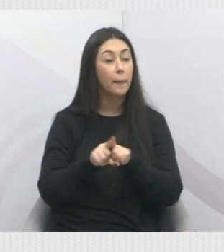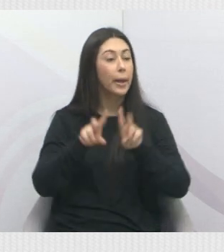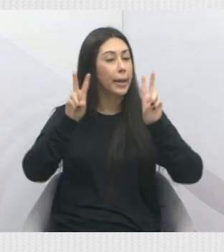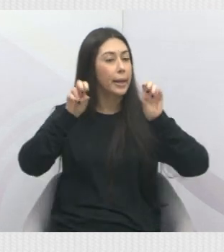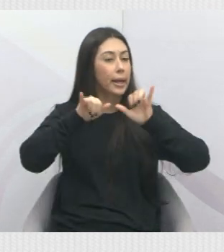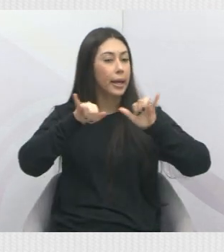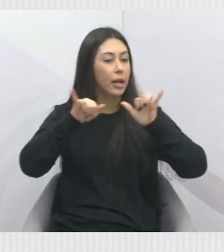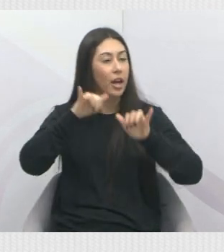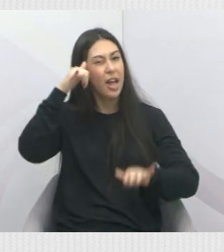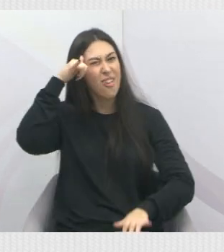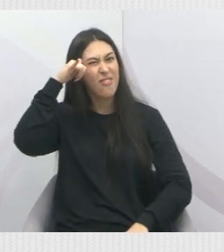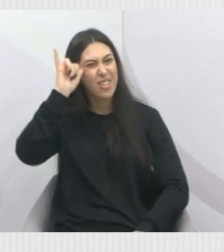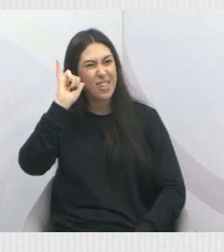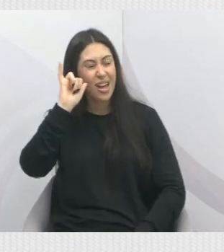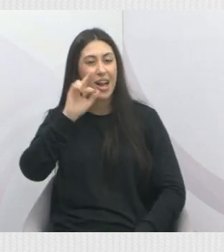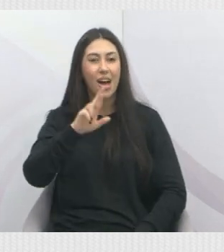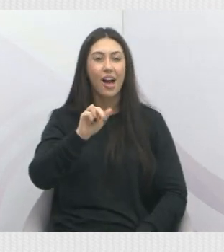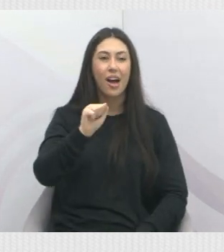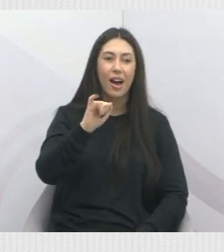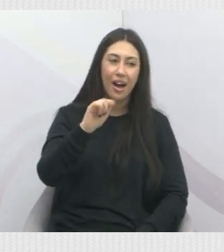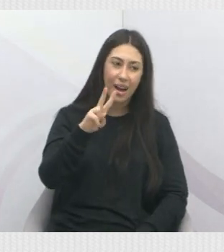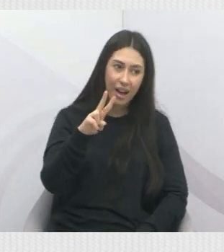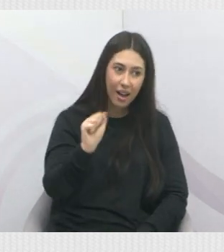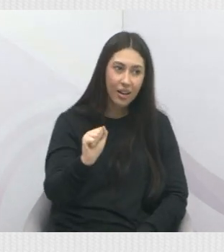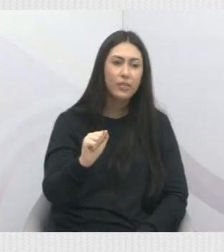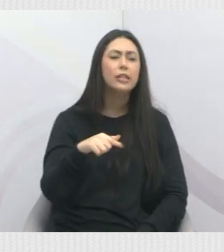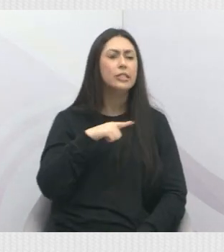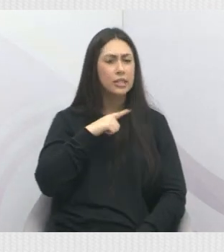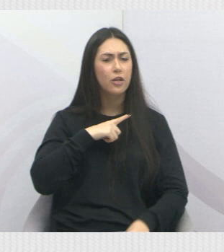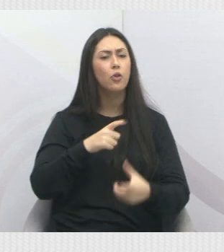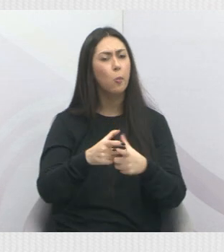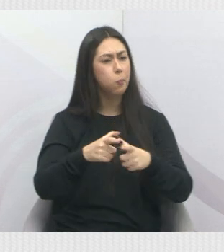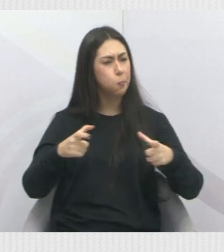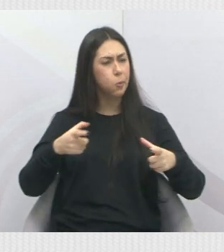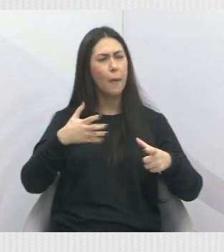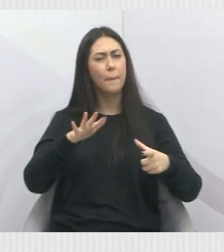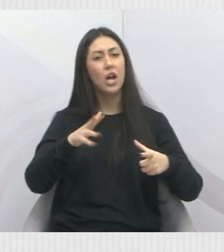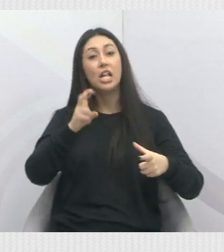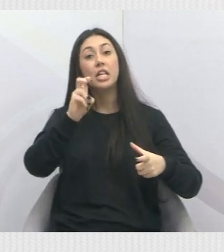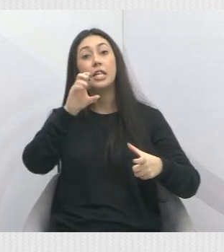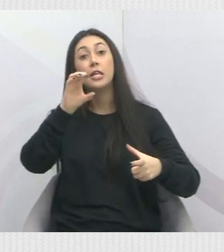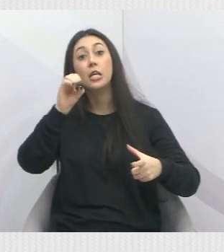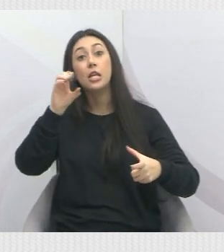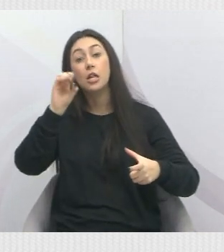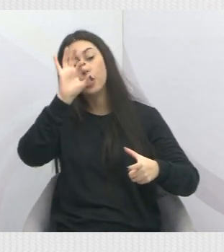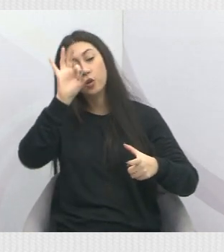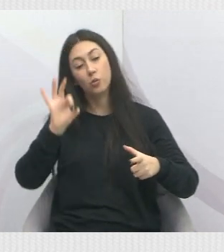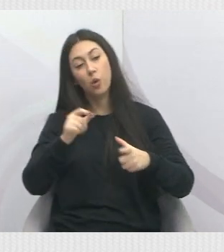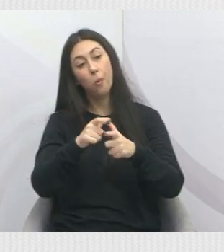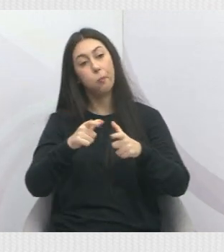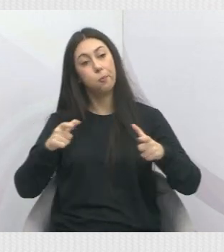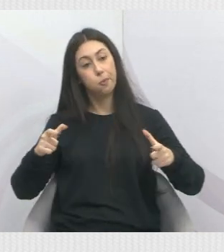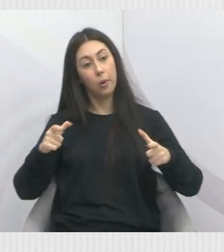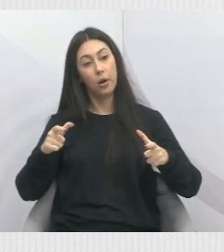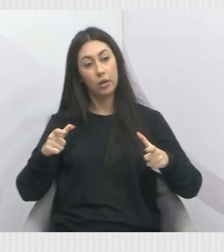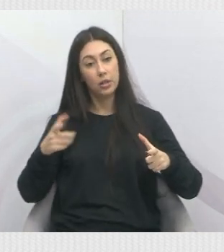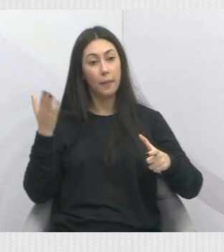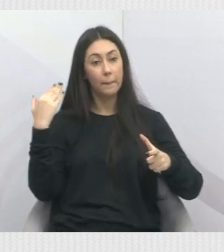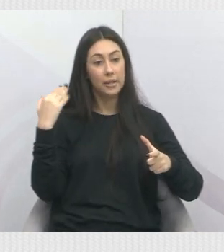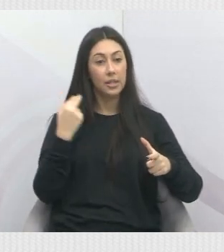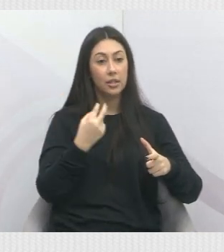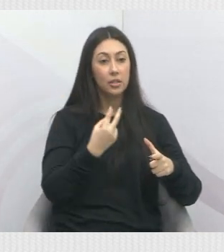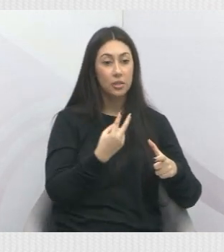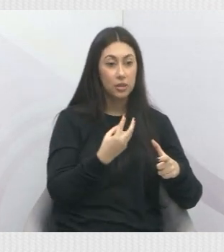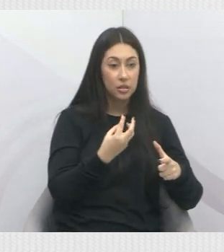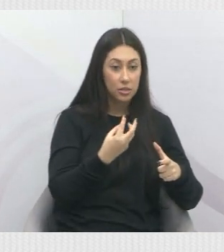antirrábida, aí sim tivemos um bom incremento de 500% praticamente, passando de 2021 de